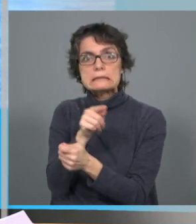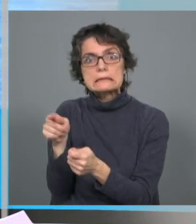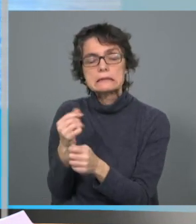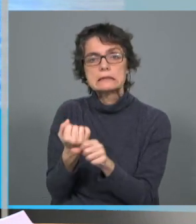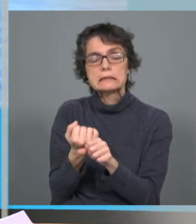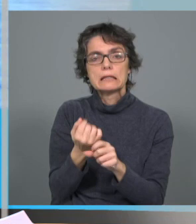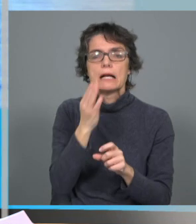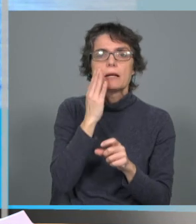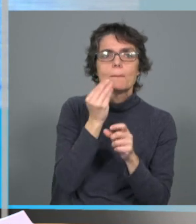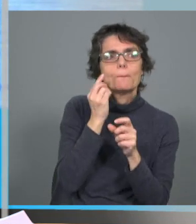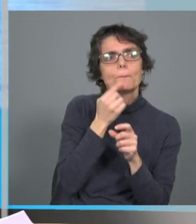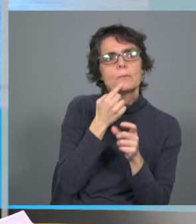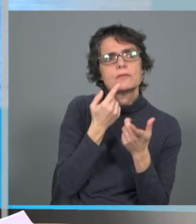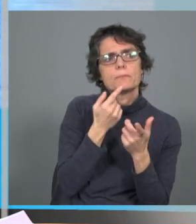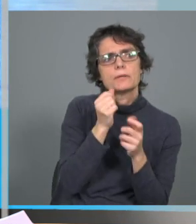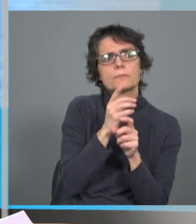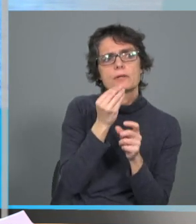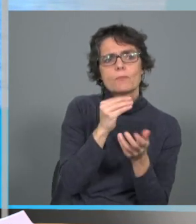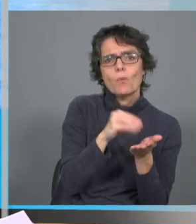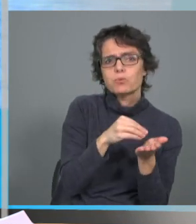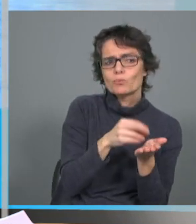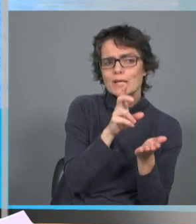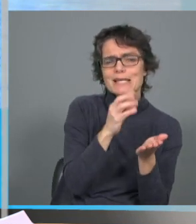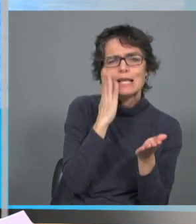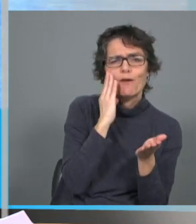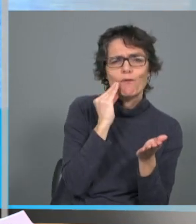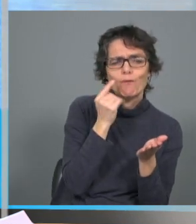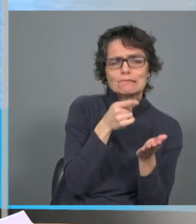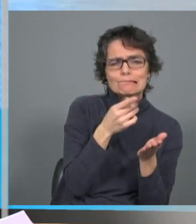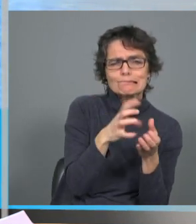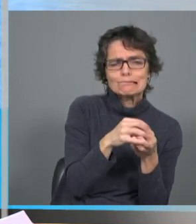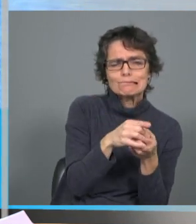é uma pobreza envergonhada, mas que precisa de ser atendida, o que